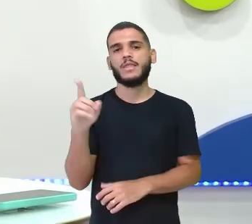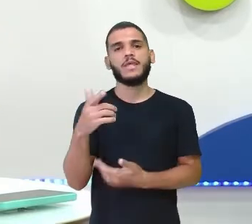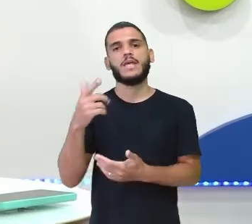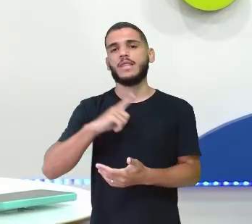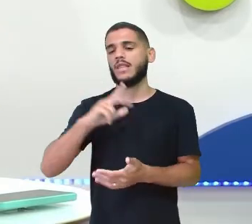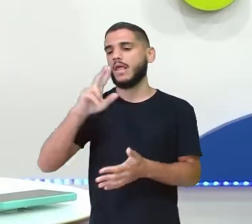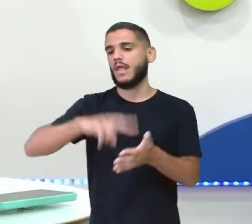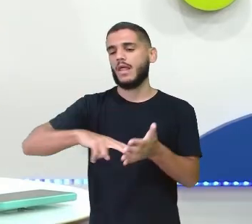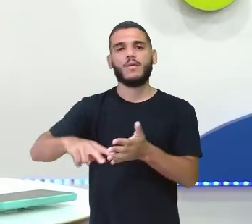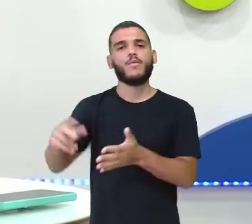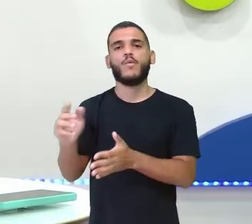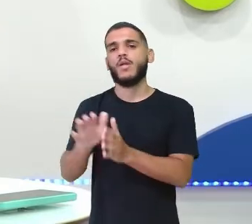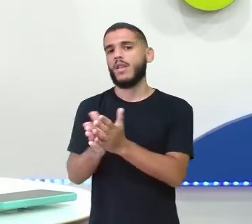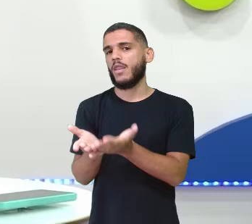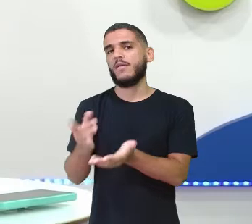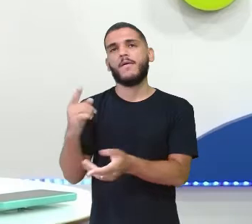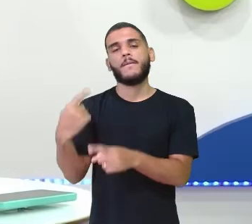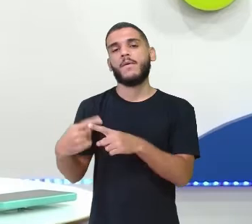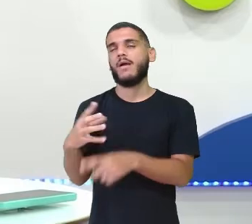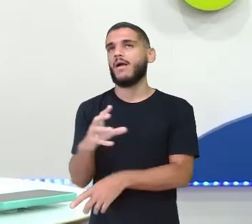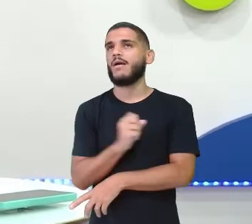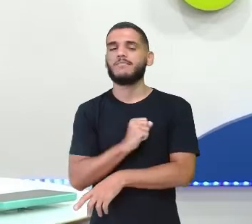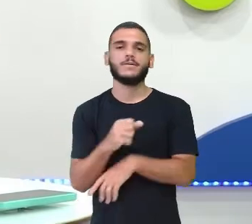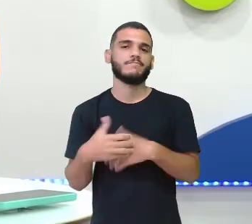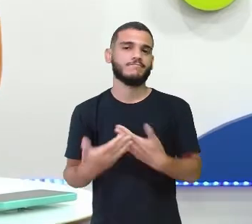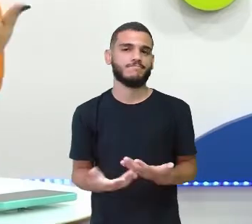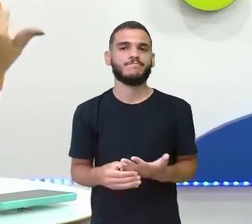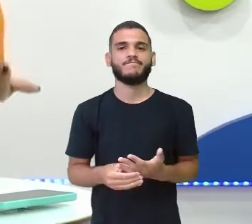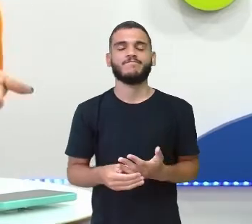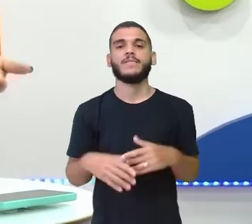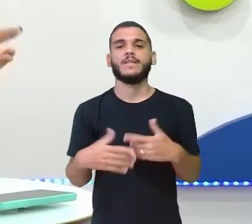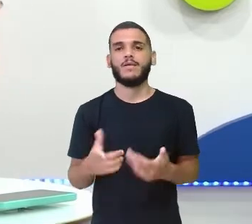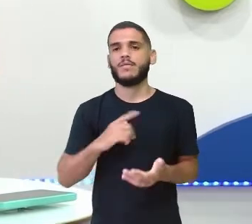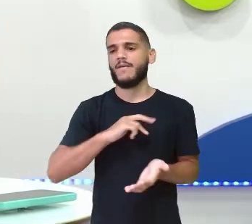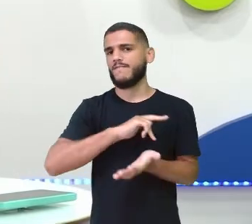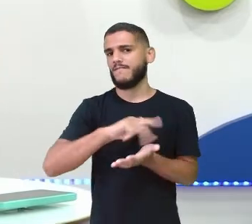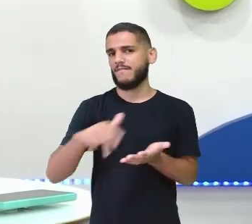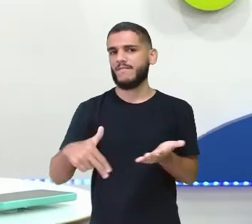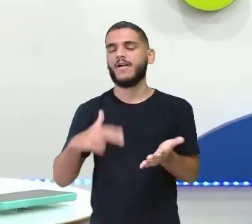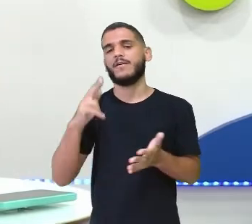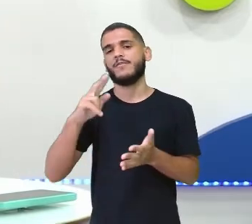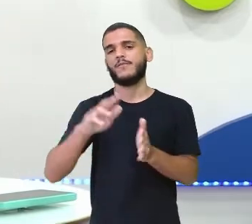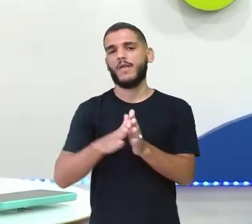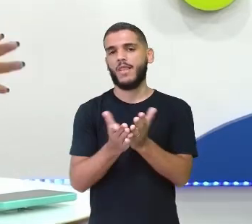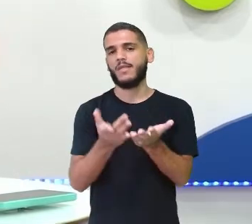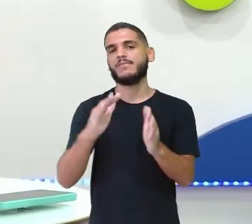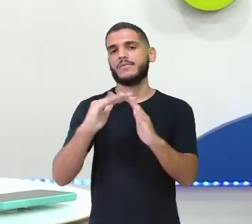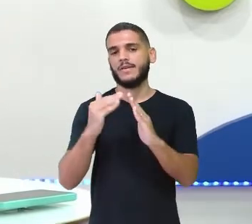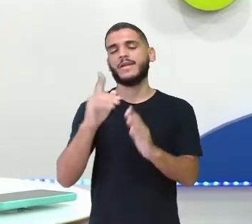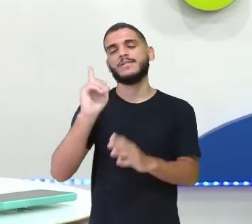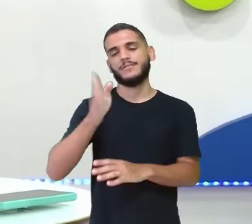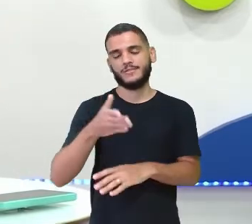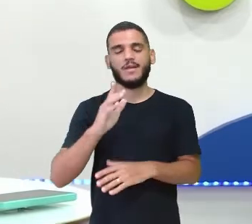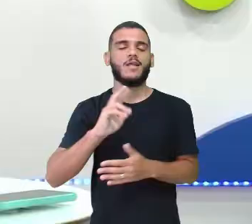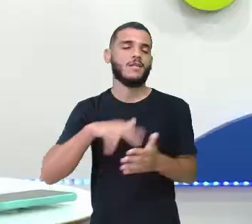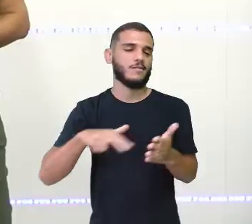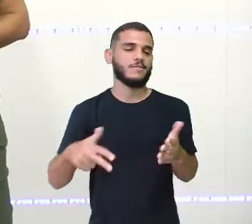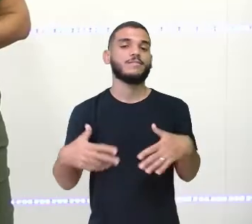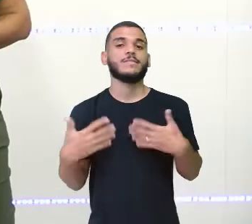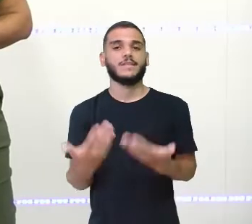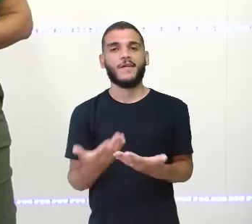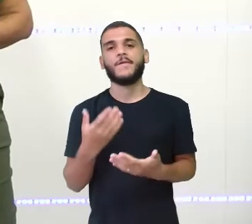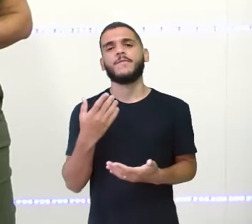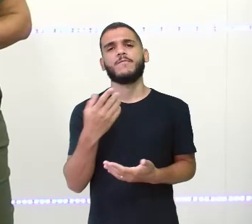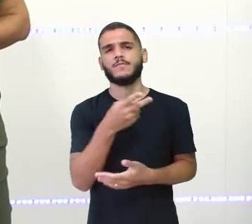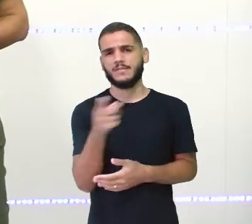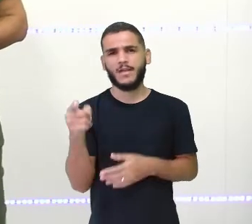um livro, porque ela adora. Inclusive ela tem bastante livro, viu, professora, em casa, dos que ela já leu. Tá